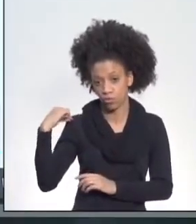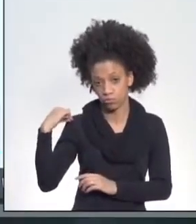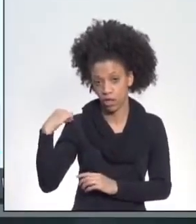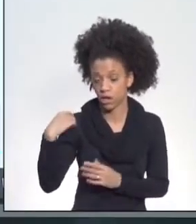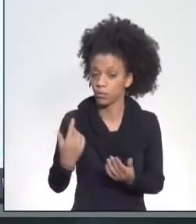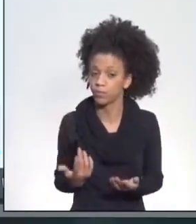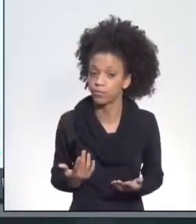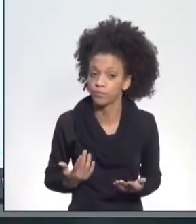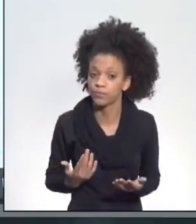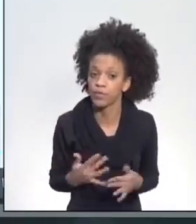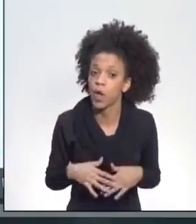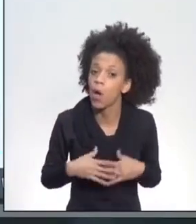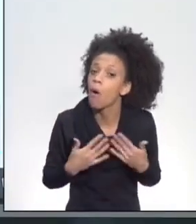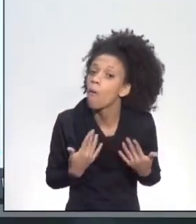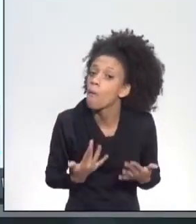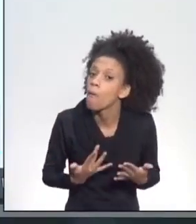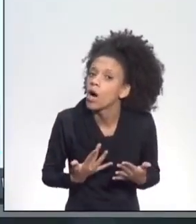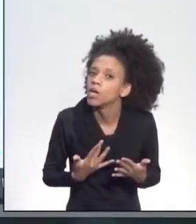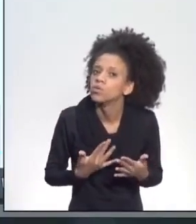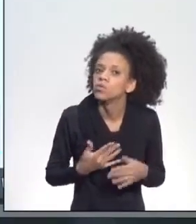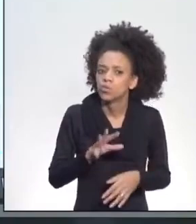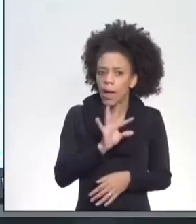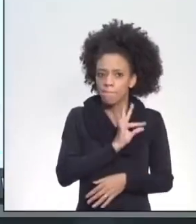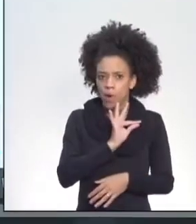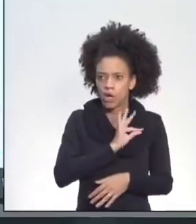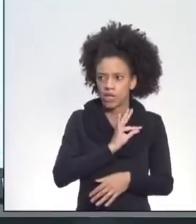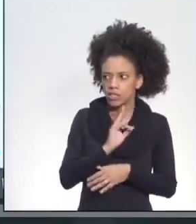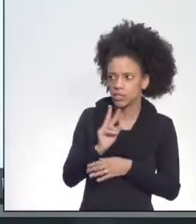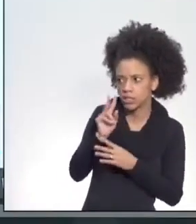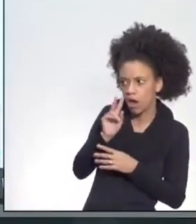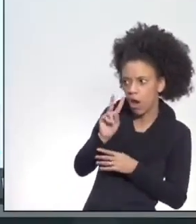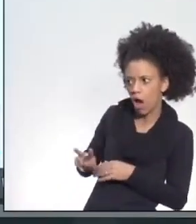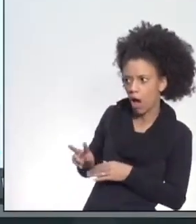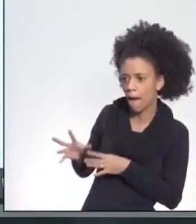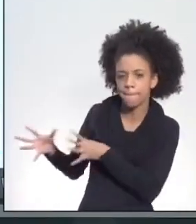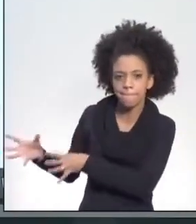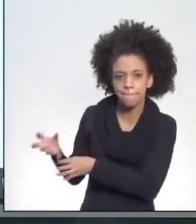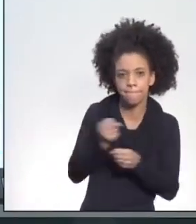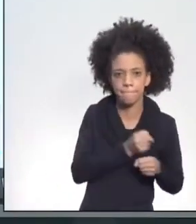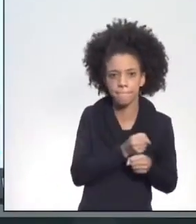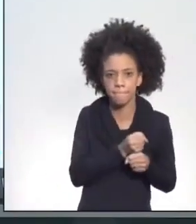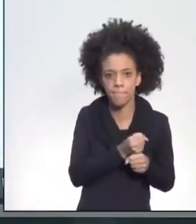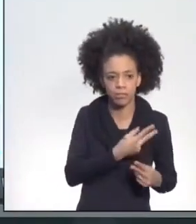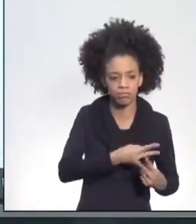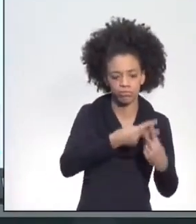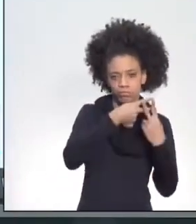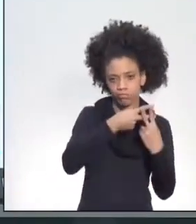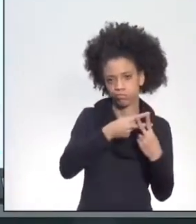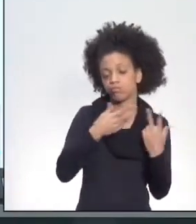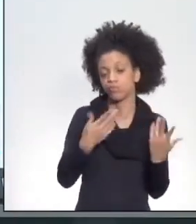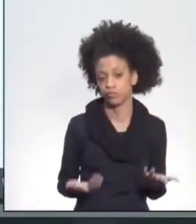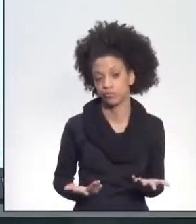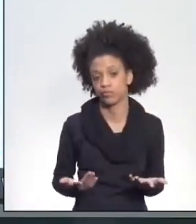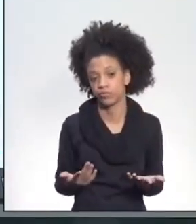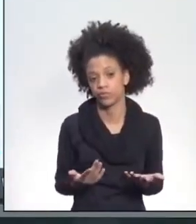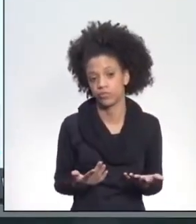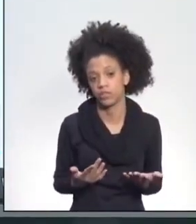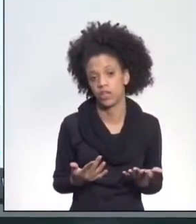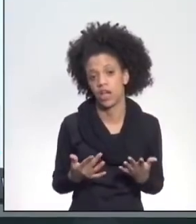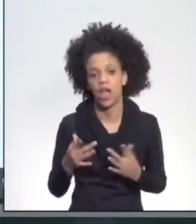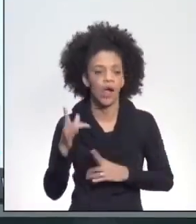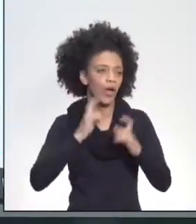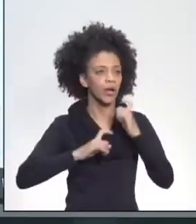penas quando são pegas em flagrante, né? Muitas pessoas já foram presas por estarem, né? Aí, eu quero me expressar livremente,